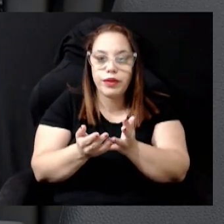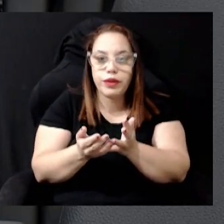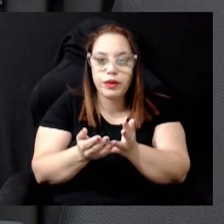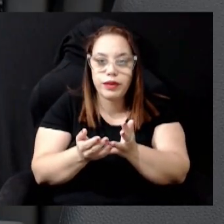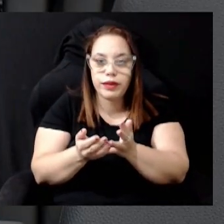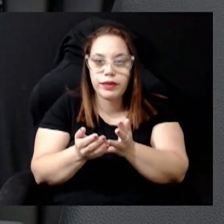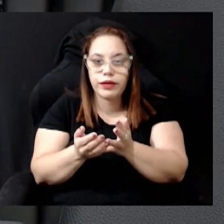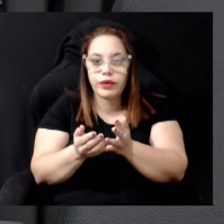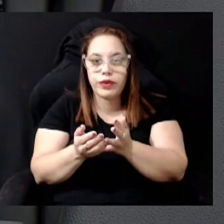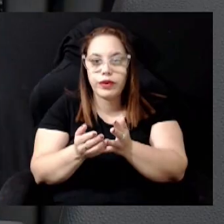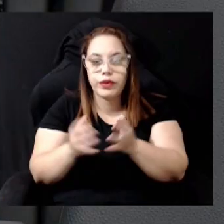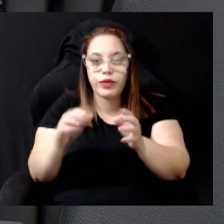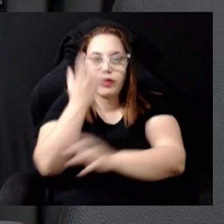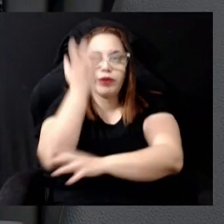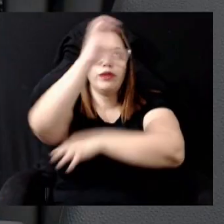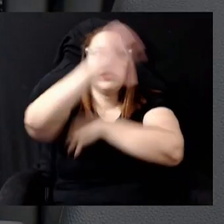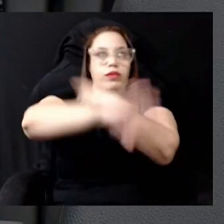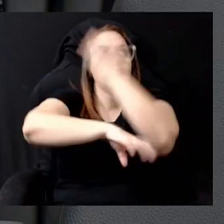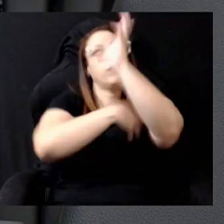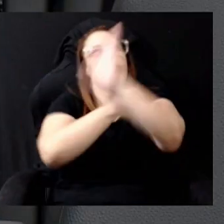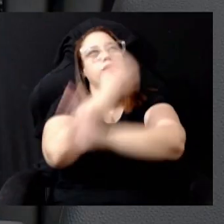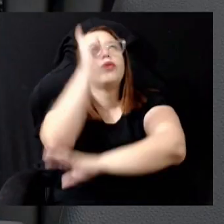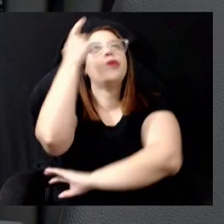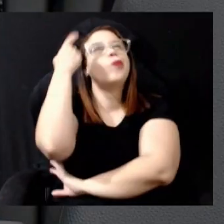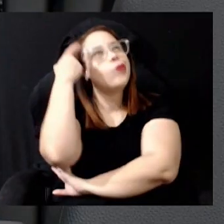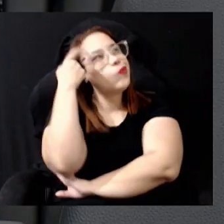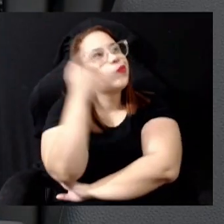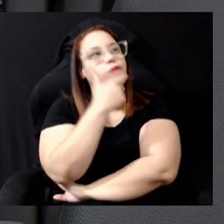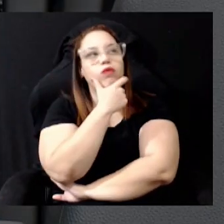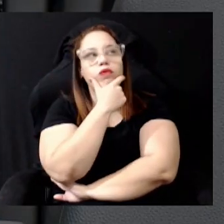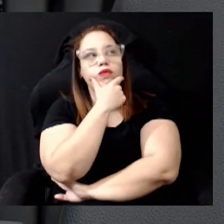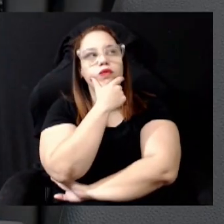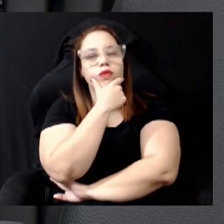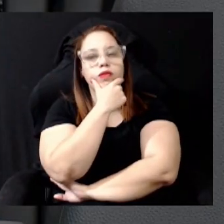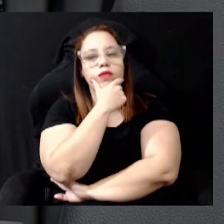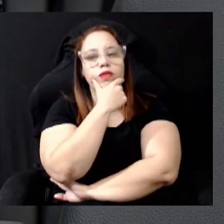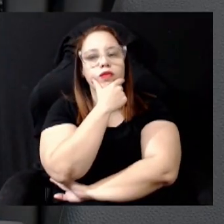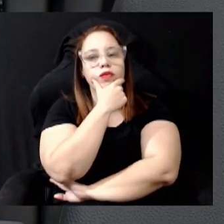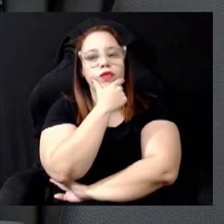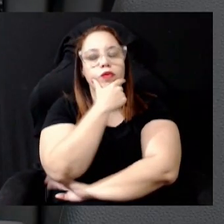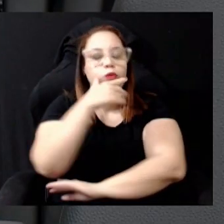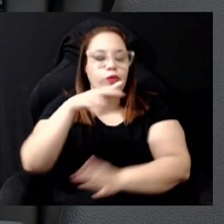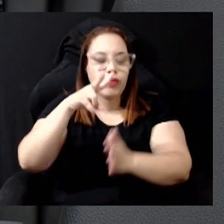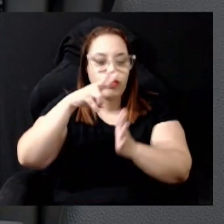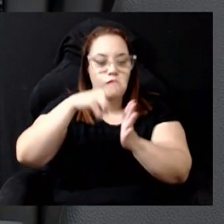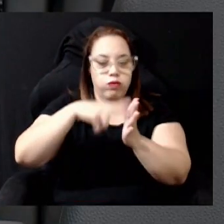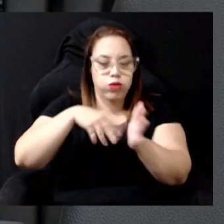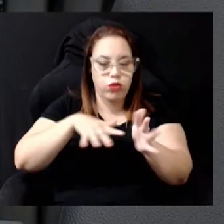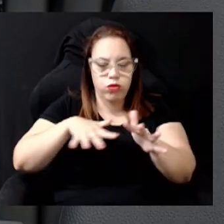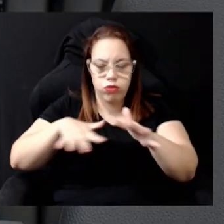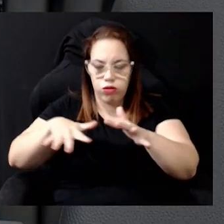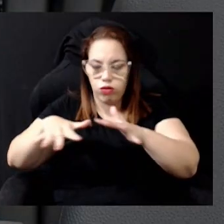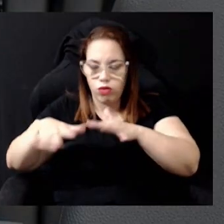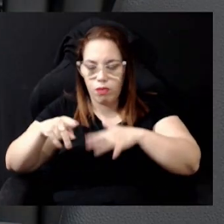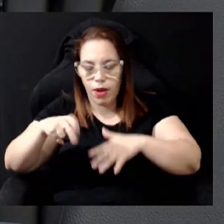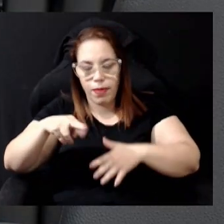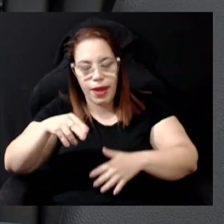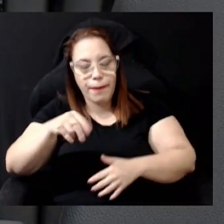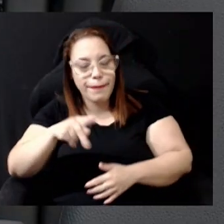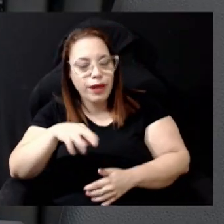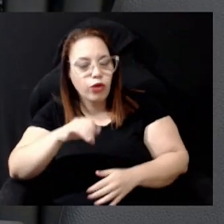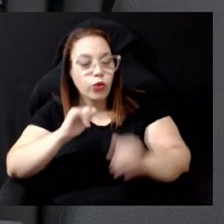arborização, pensando no mapeamento dessas áreas e uma divulgação,